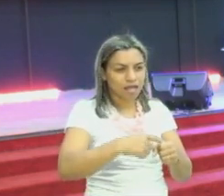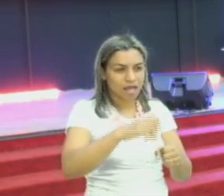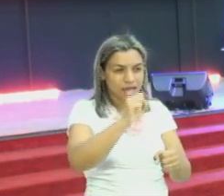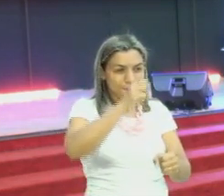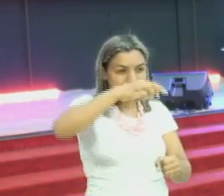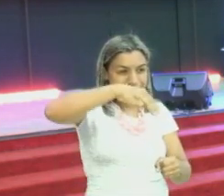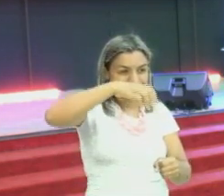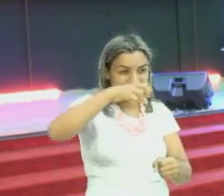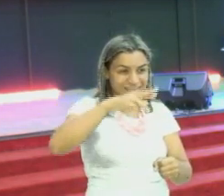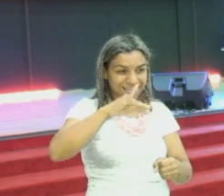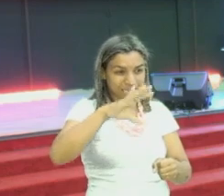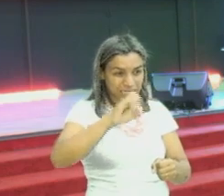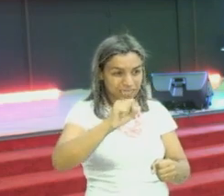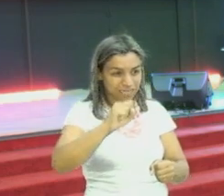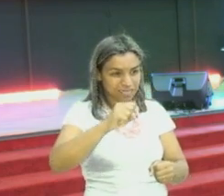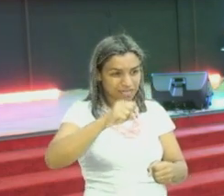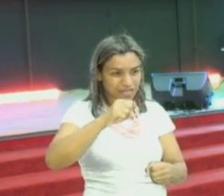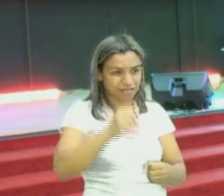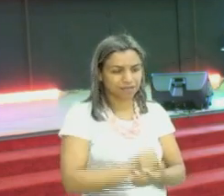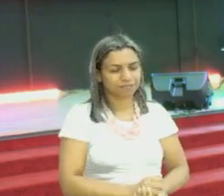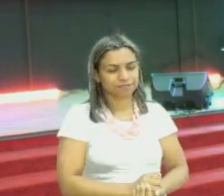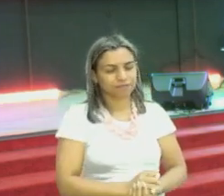Naquele dia fatídico,